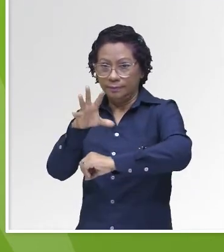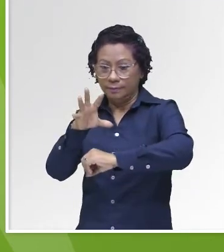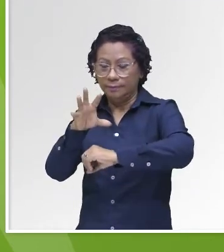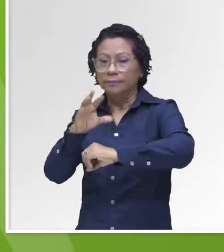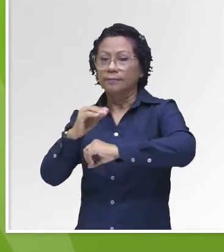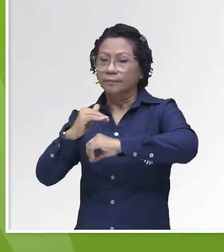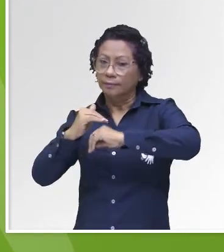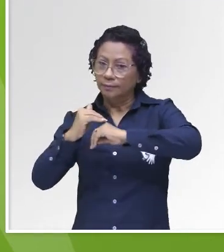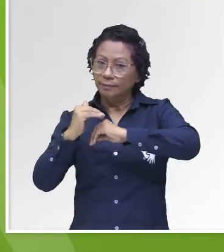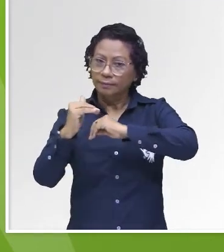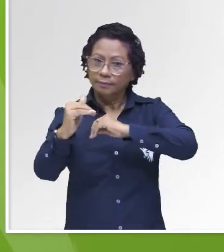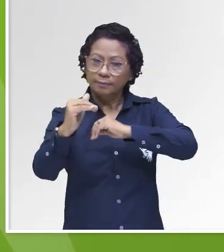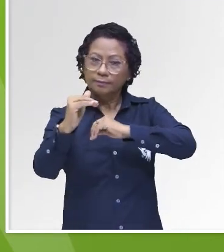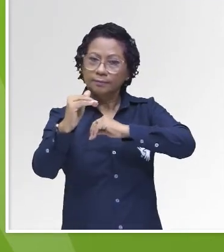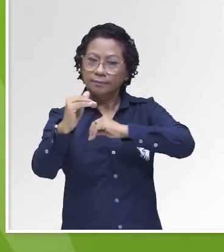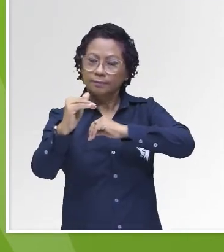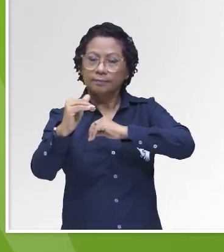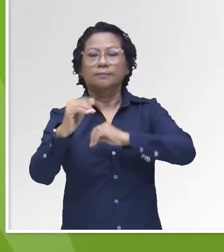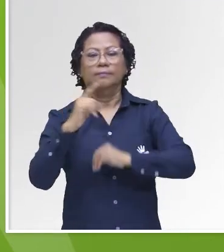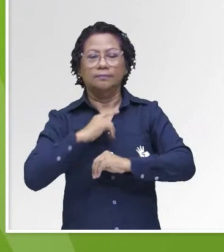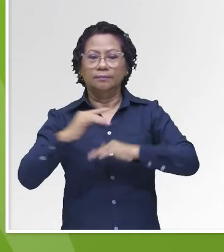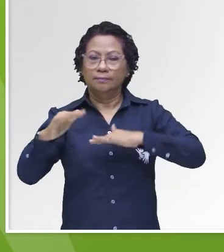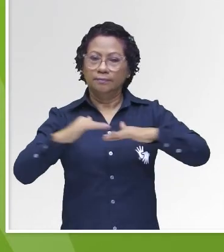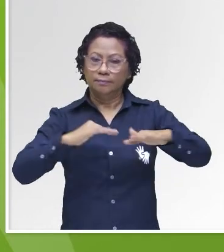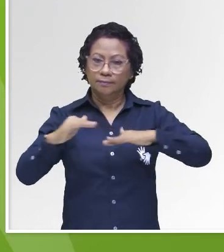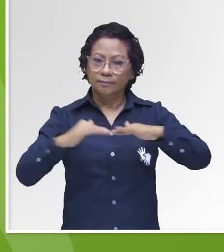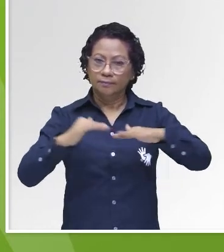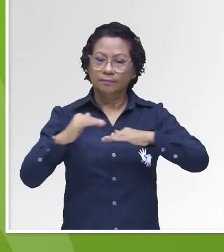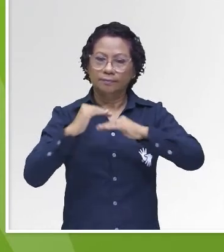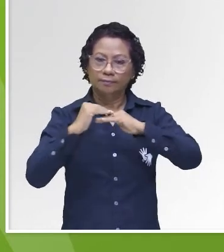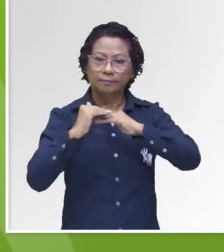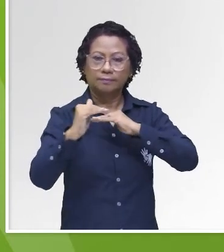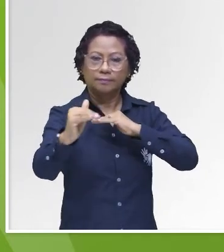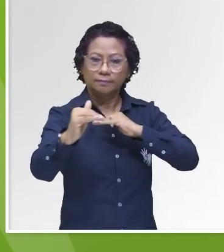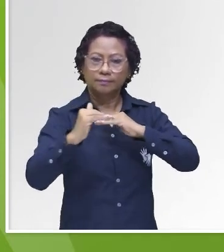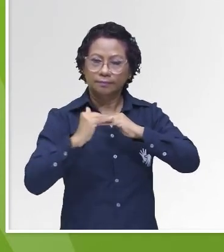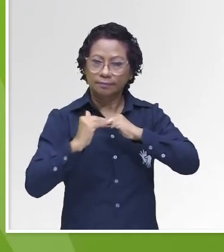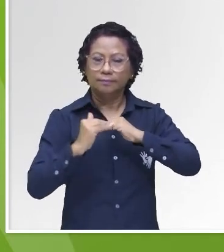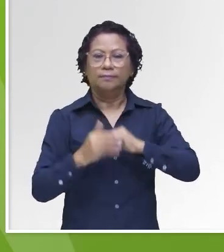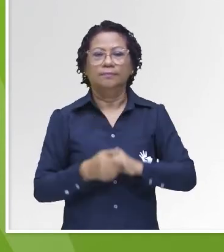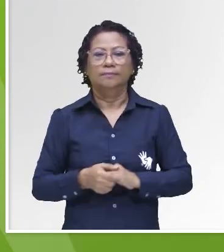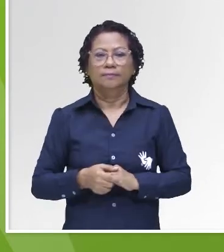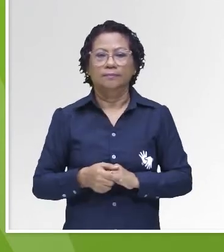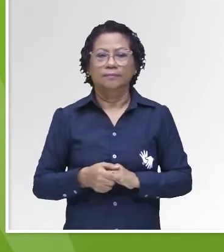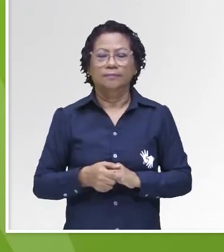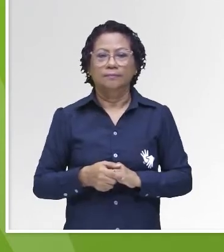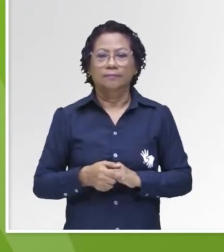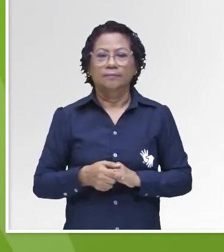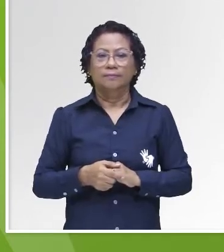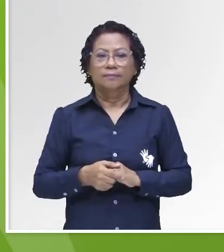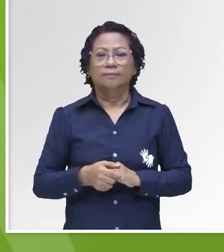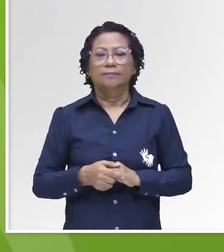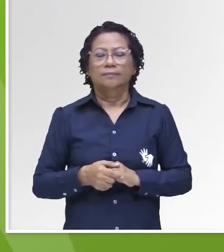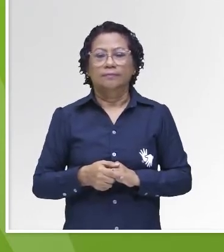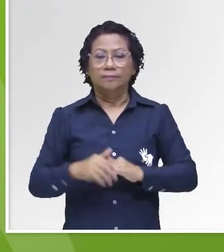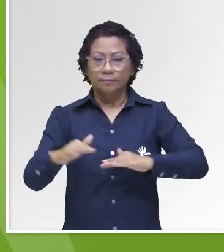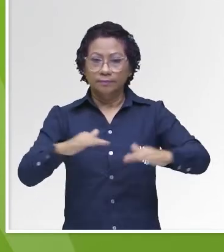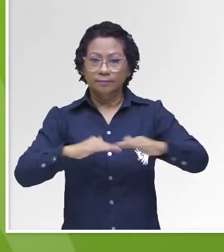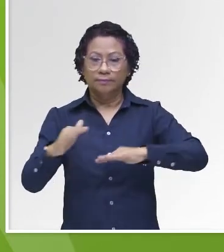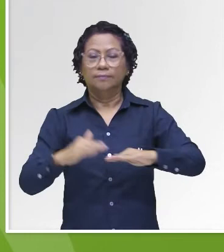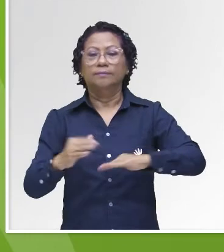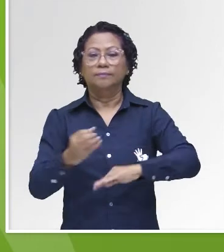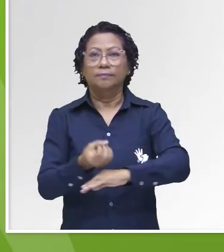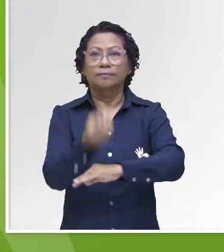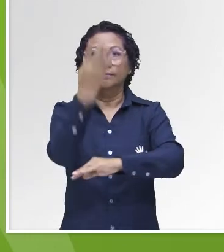olha, as equações no movimento horizontal estão aqui embaixo e as equações do movimento vertical estão aqui